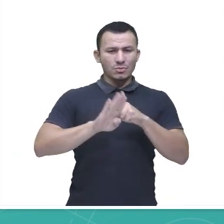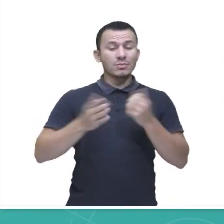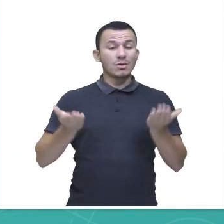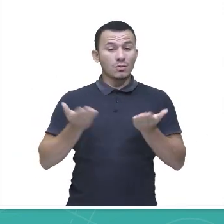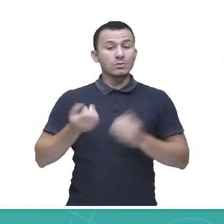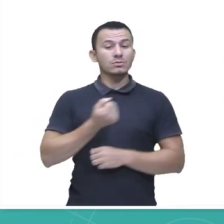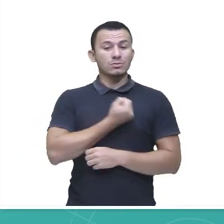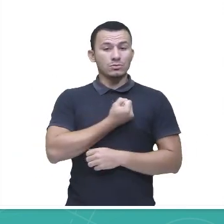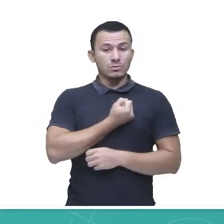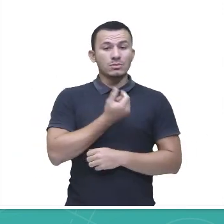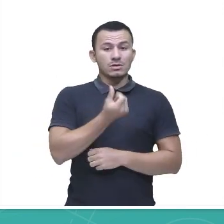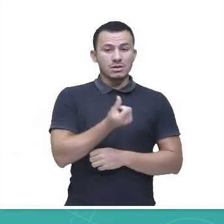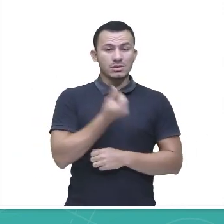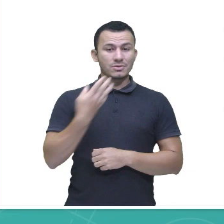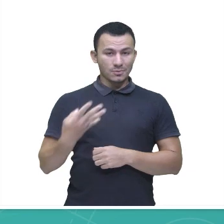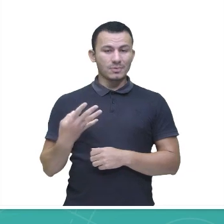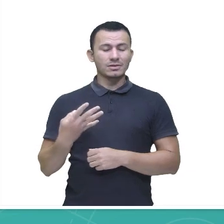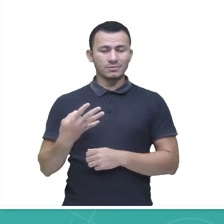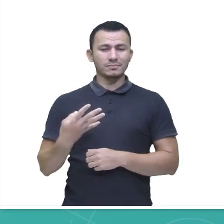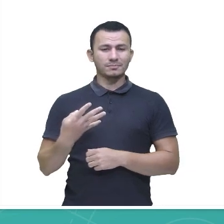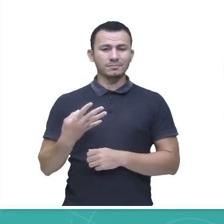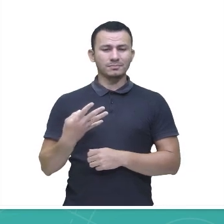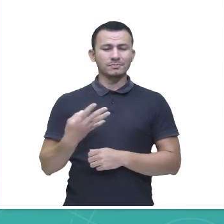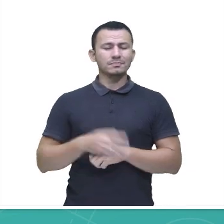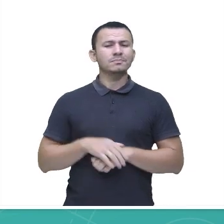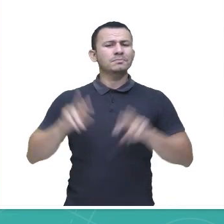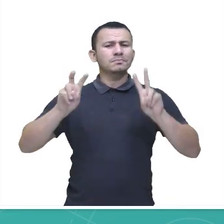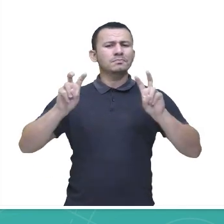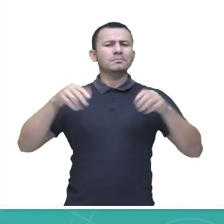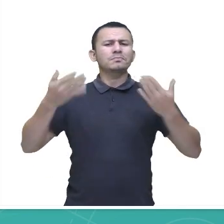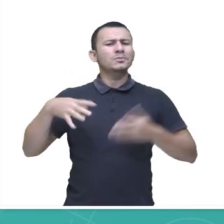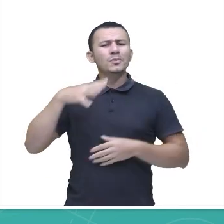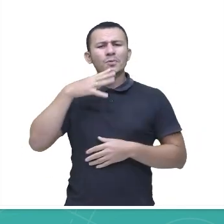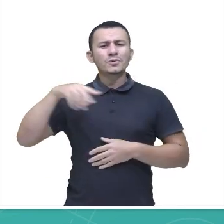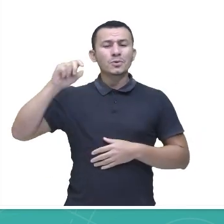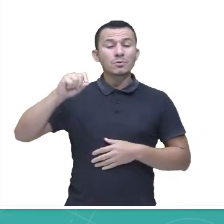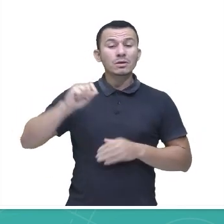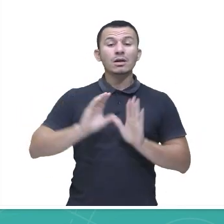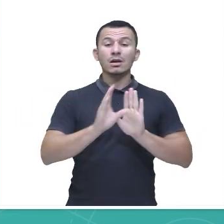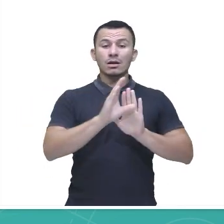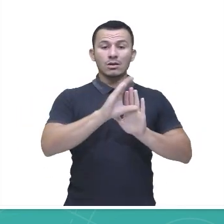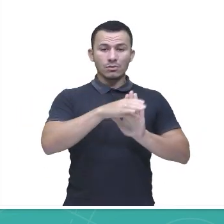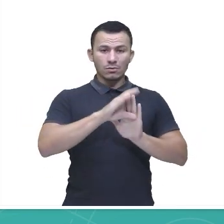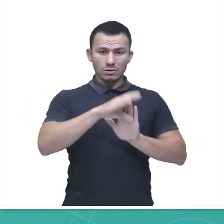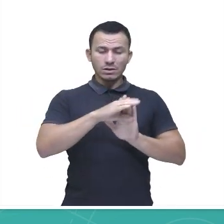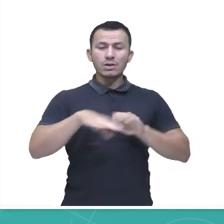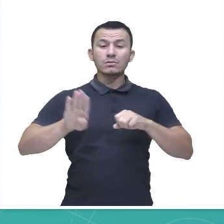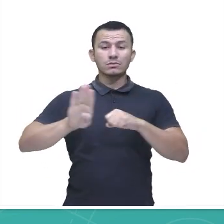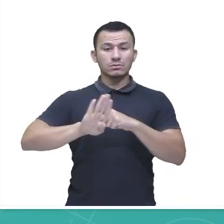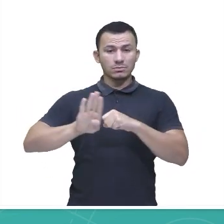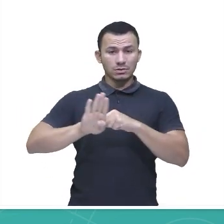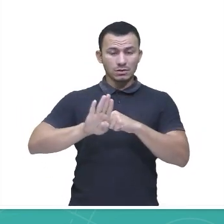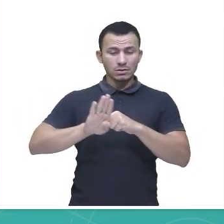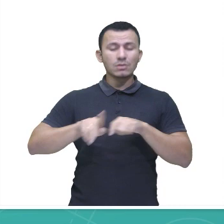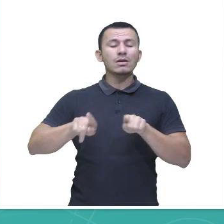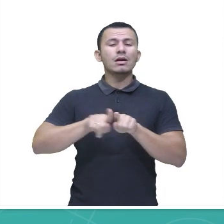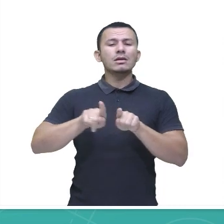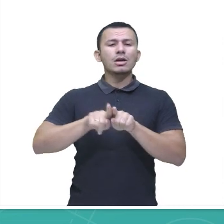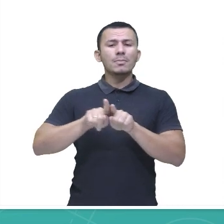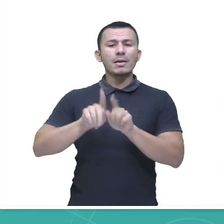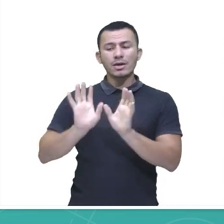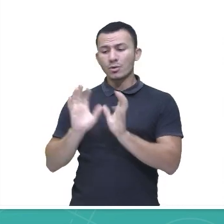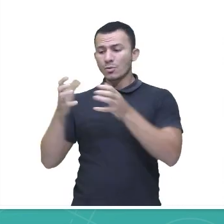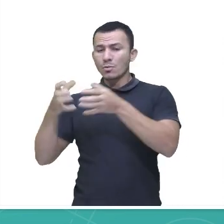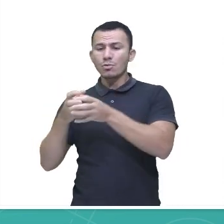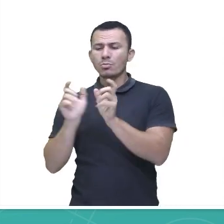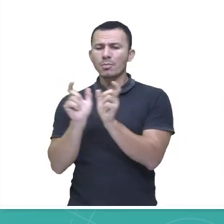número 64, e nesta aula você vai conhecer o conceito de substantivo e a relação que ele